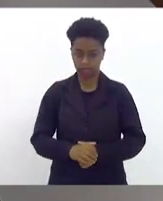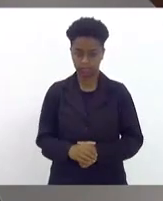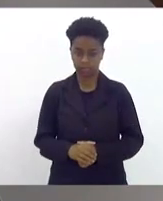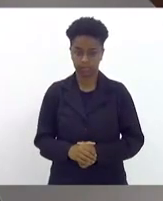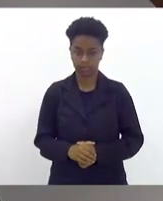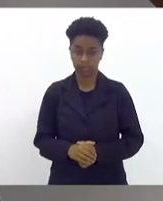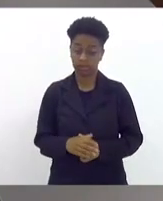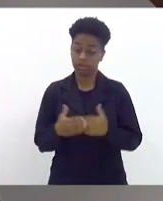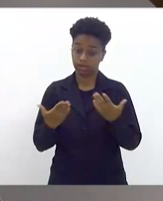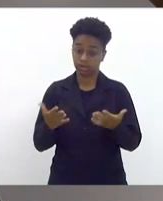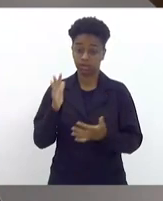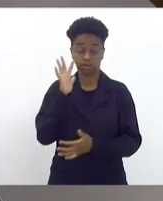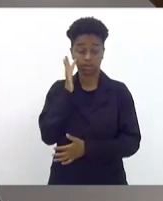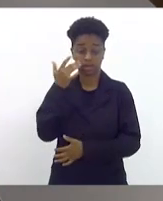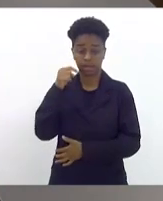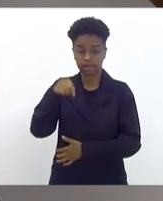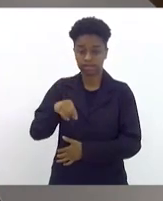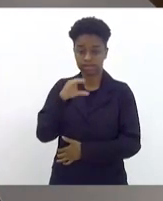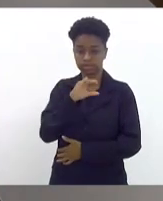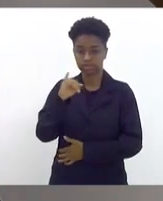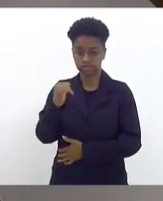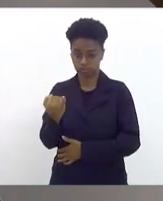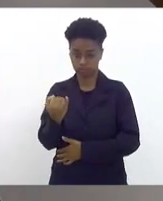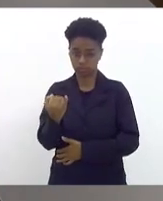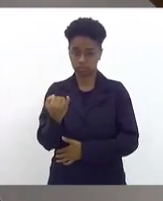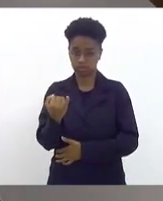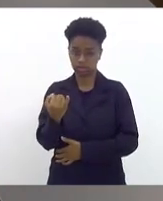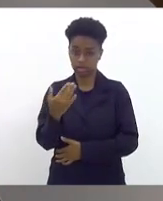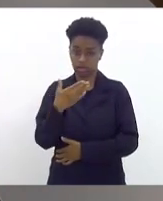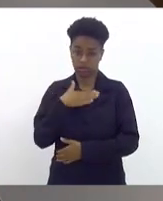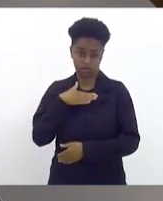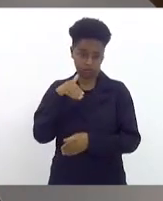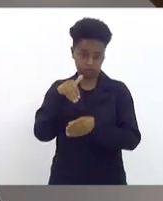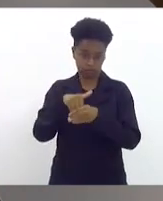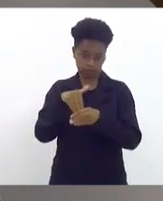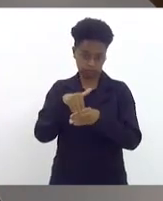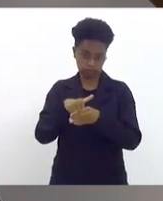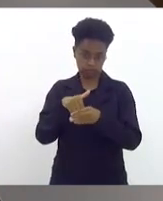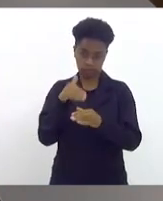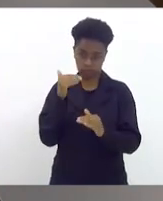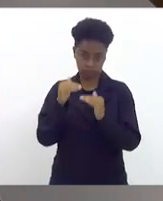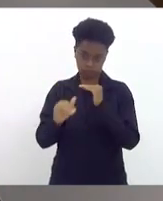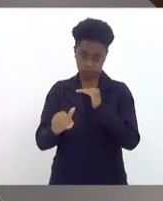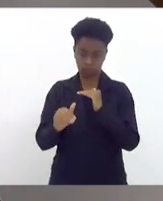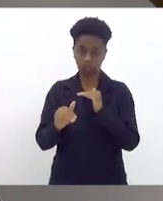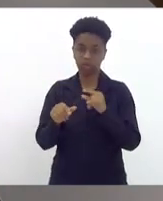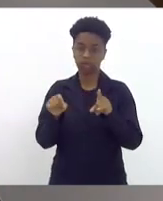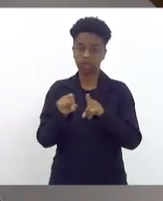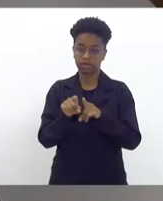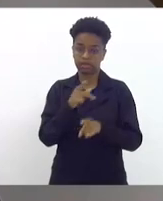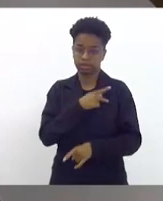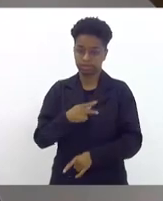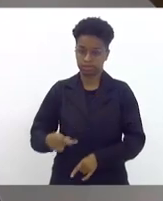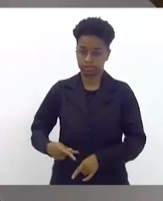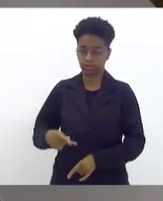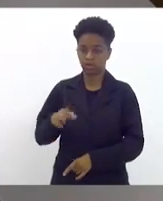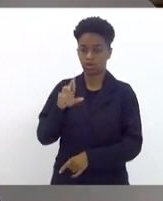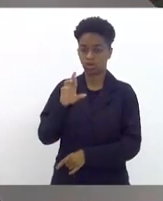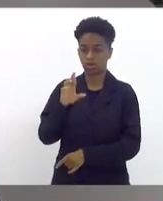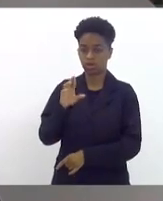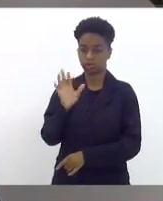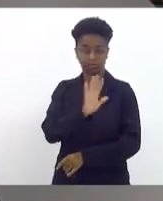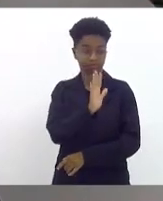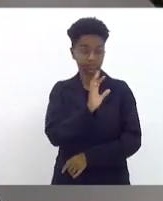decisão dessa ccj contra o meu voto dos e a presença do nosso Presidente Rodrigo Bacelar seja